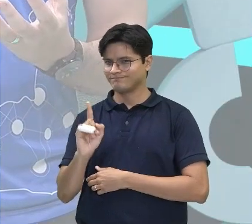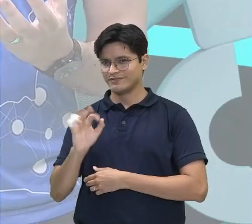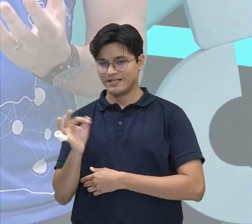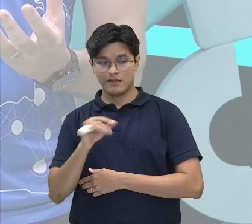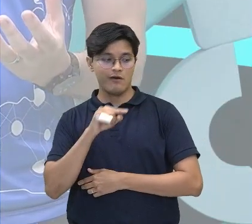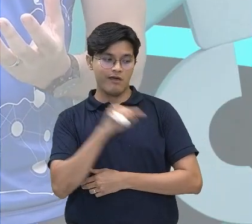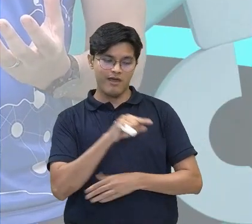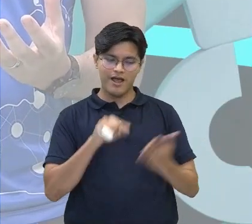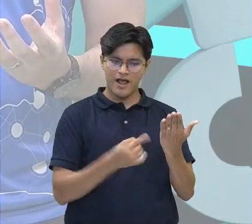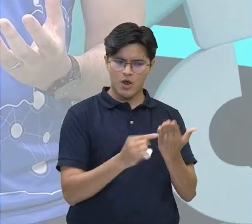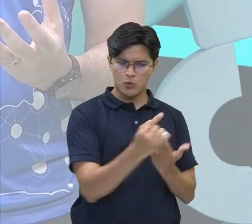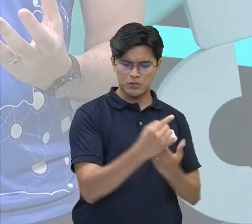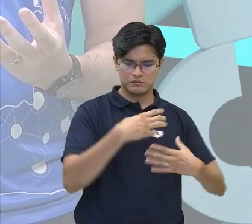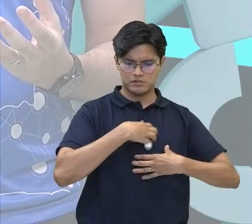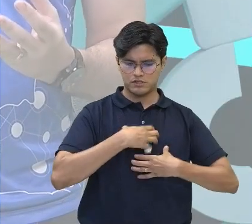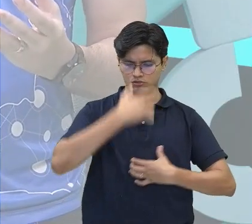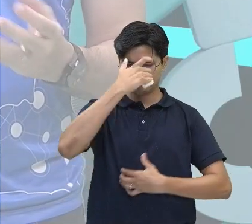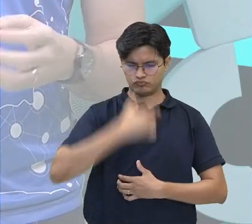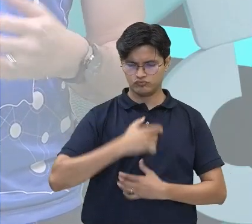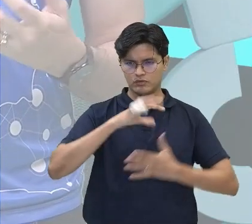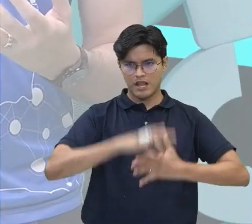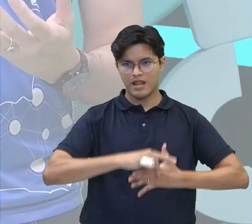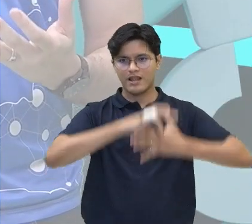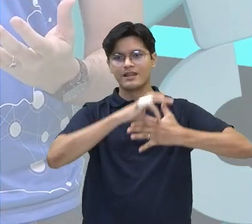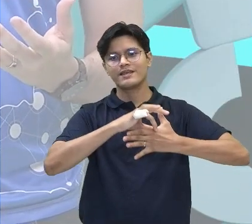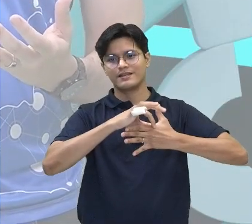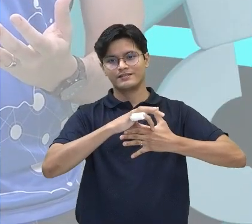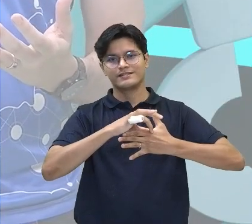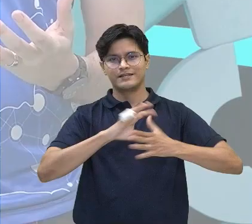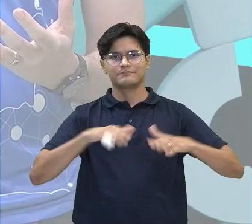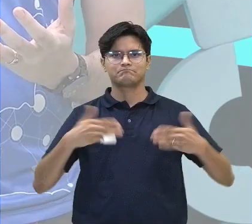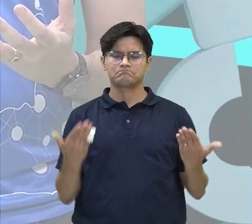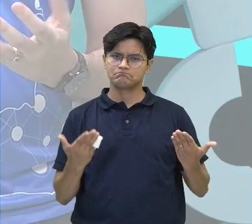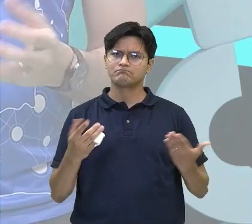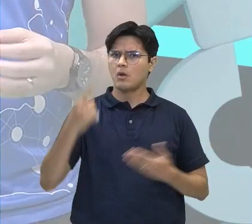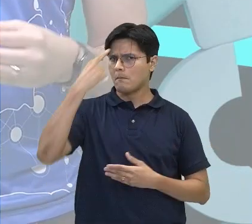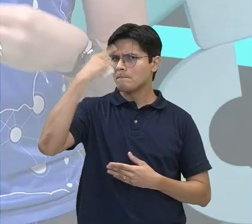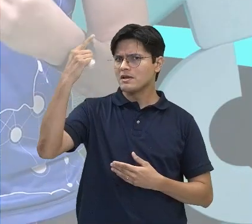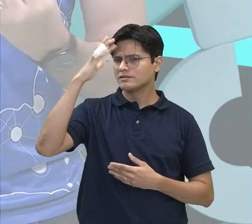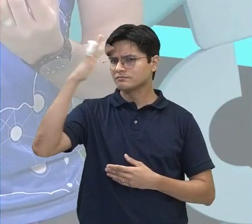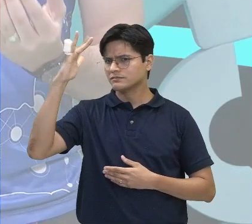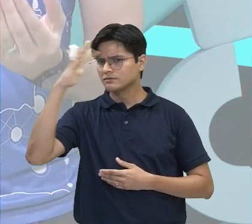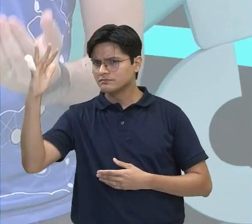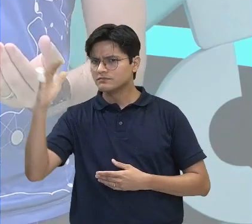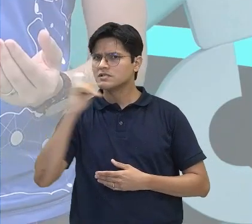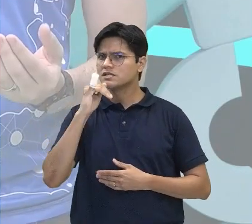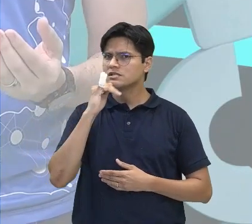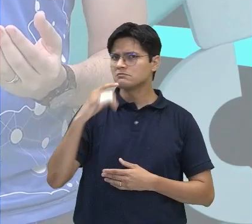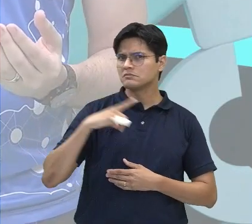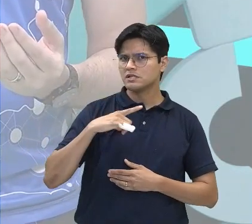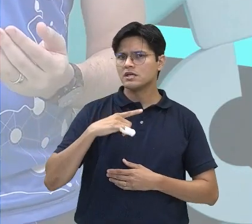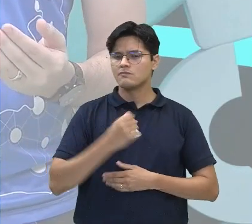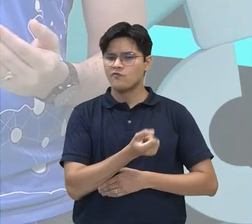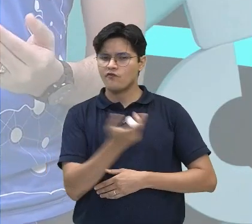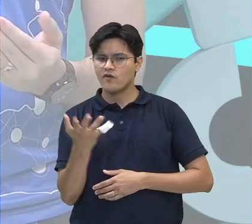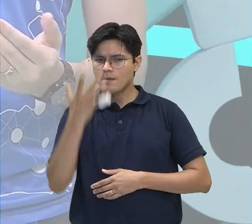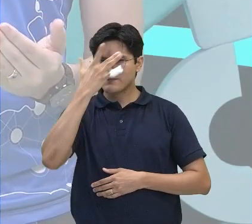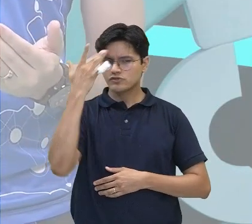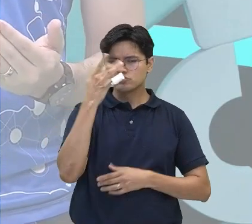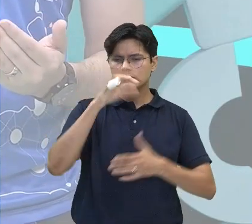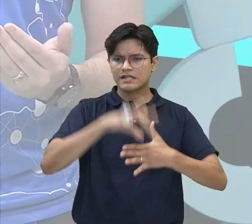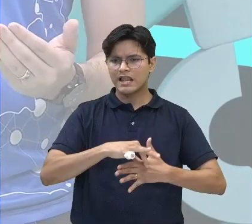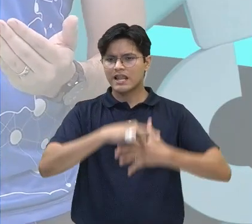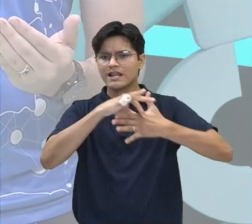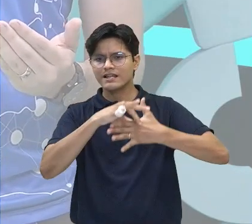que não conseguem criar nas pessoas que lideram, na verdade, um sentimento de pertencimento. Na verdade,